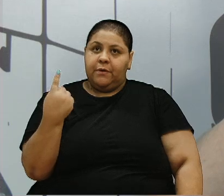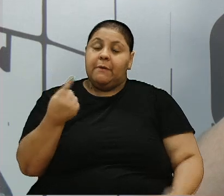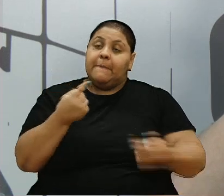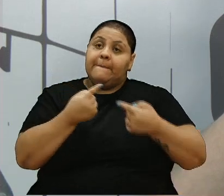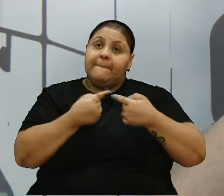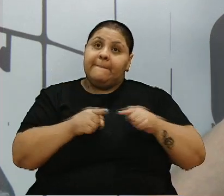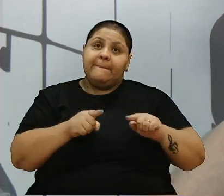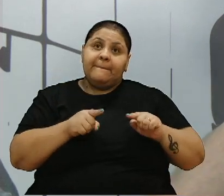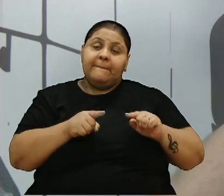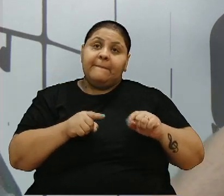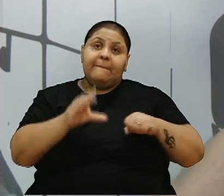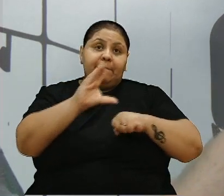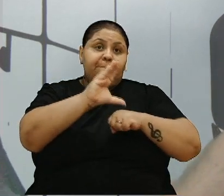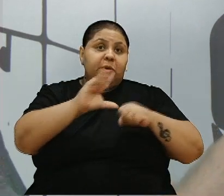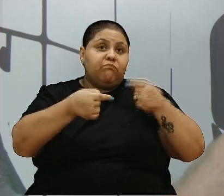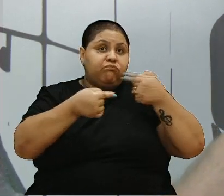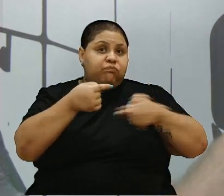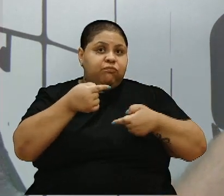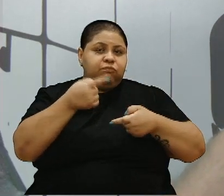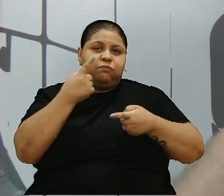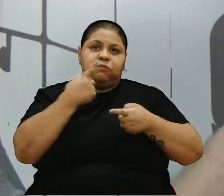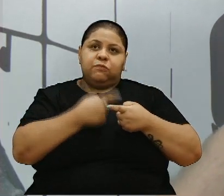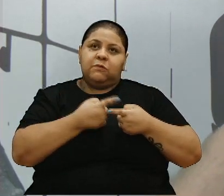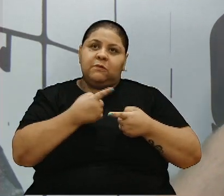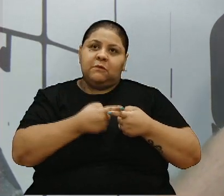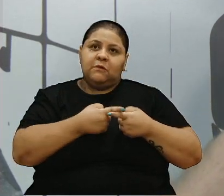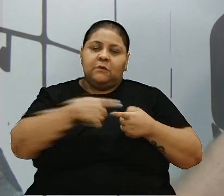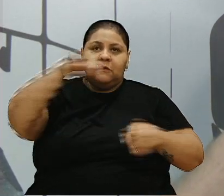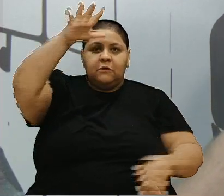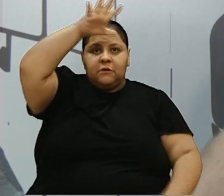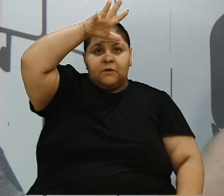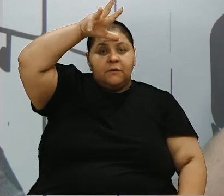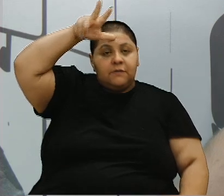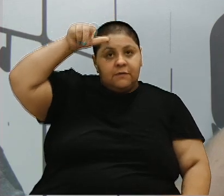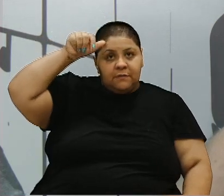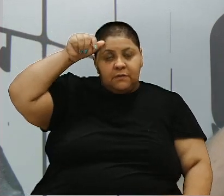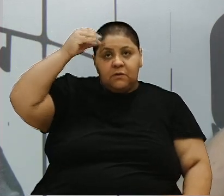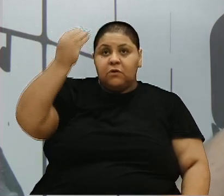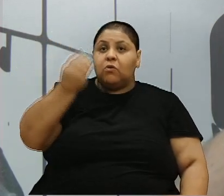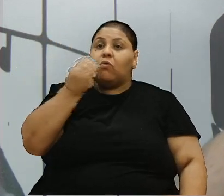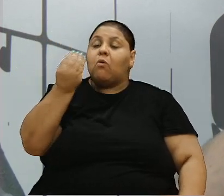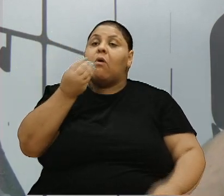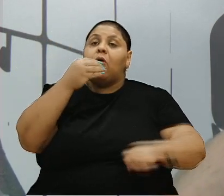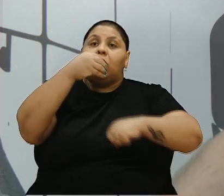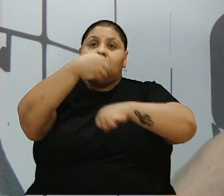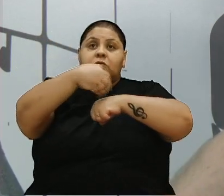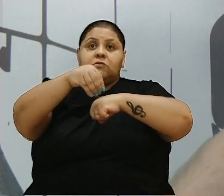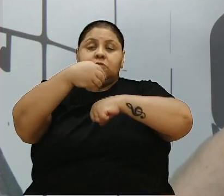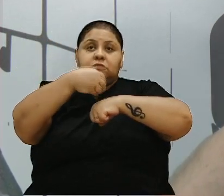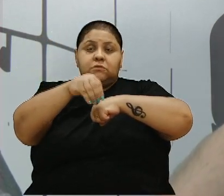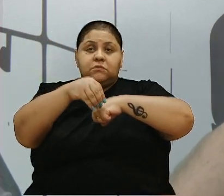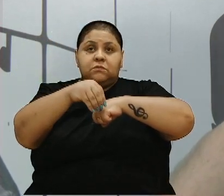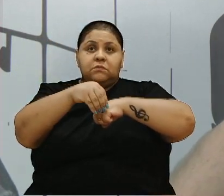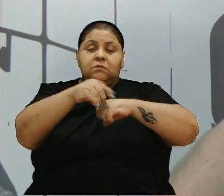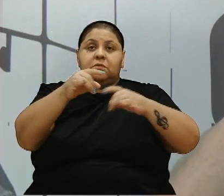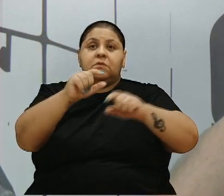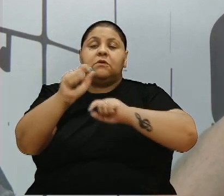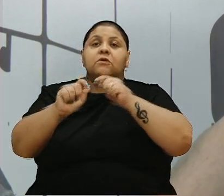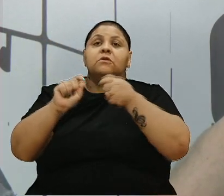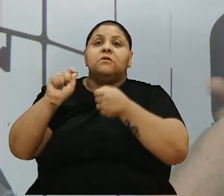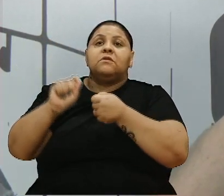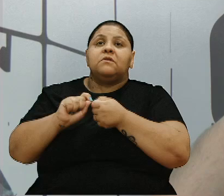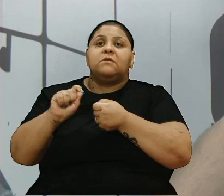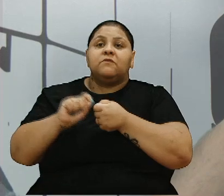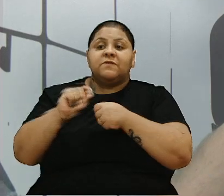dado inconstitucional, porque parte do executivo. Qual que foi a indicação pelos institutos? Que a gente fizesse